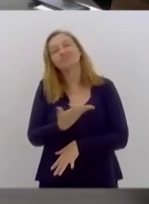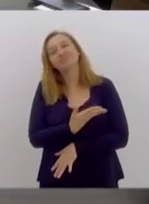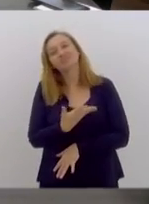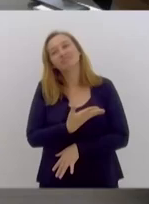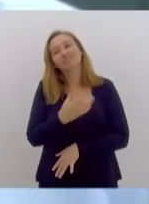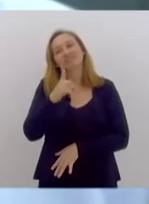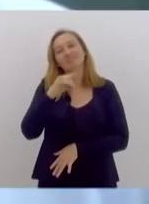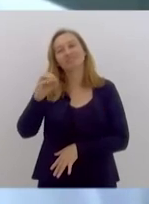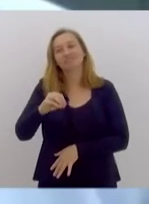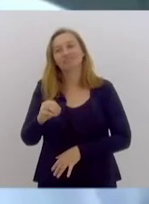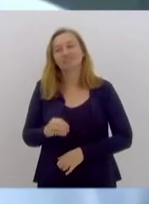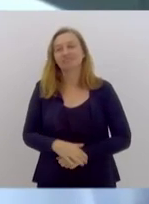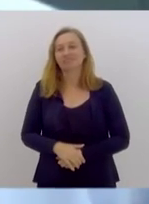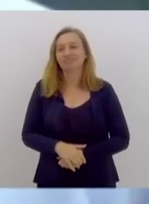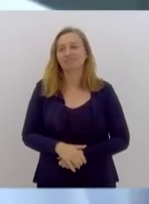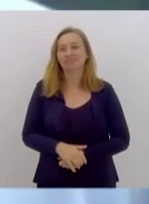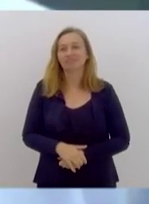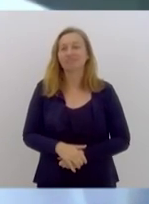Deputado Dion